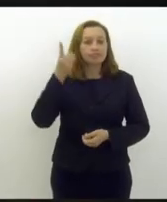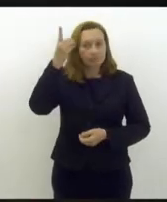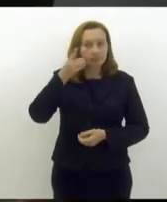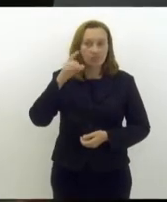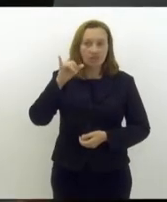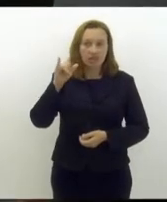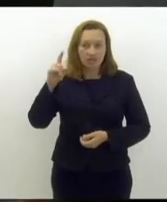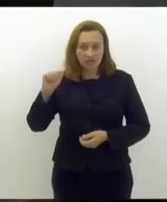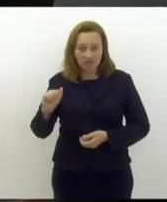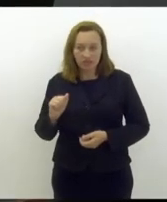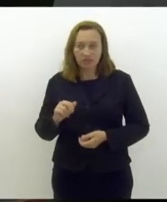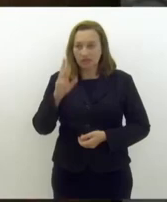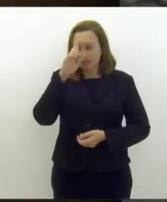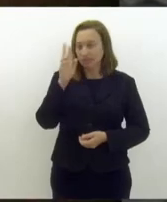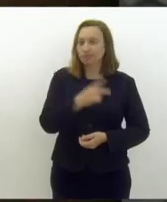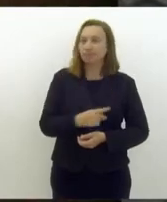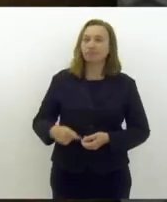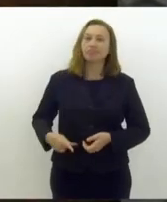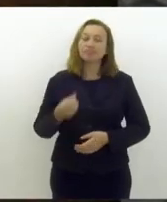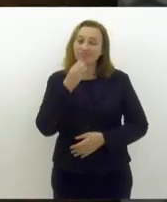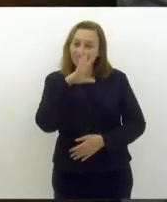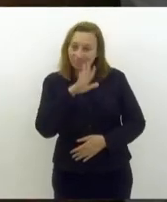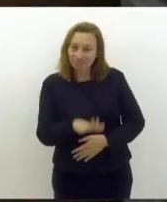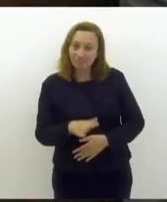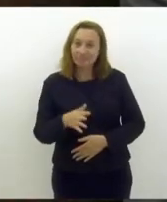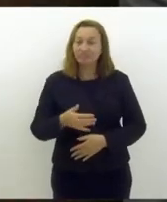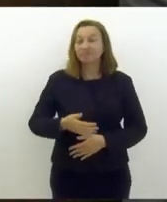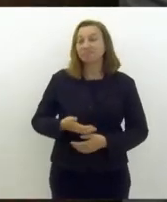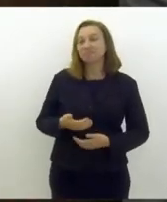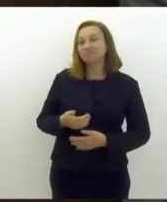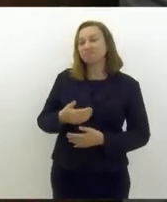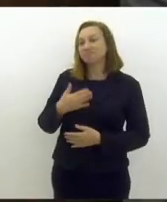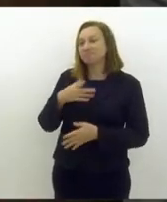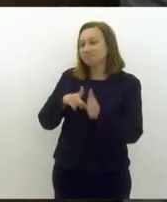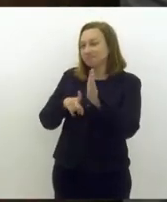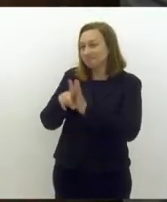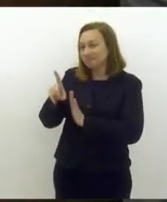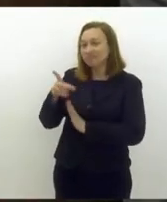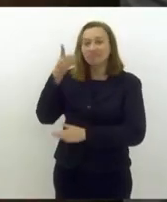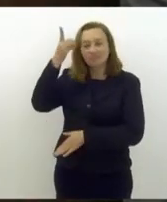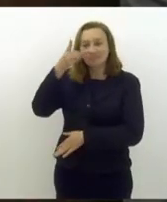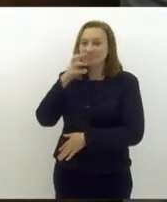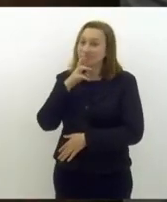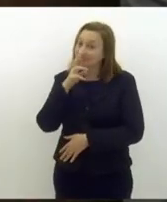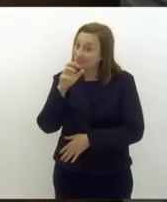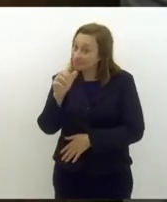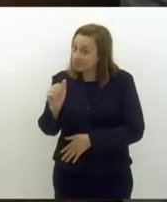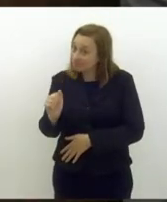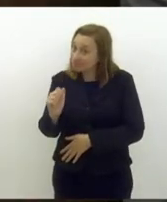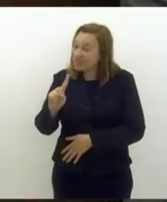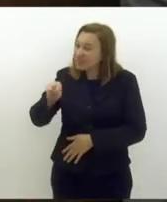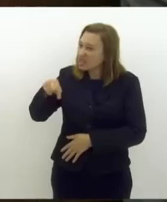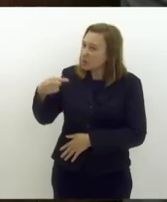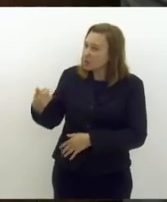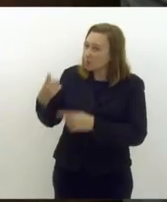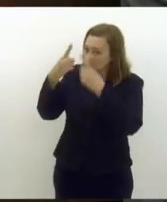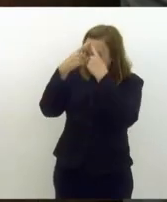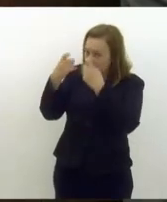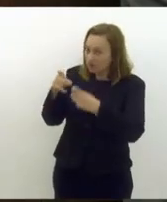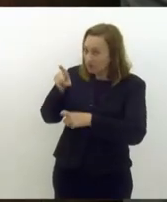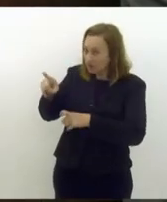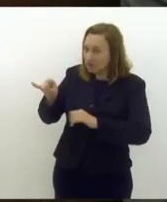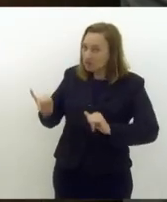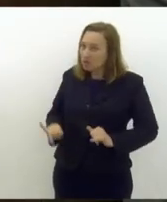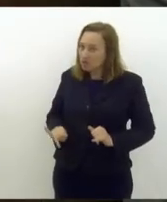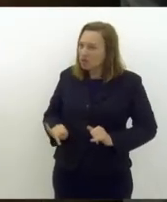índia Presidente Boa tarde queria primeiro fazer uma pergunta ao Deputado Rodrigo Amorim depois da violência que você sofreu